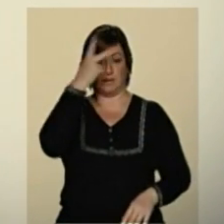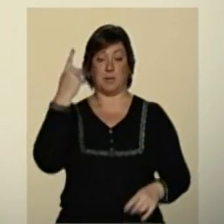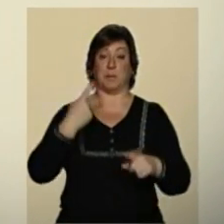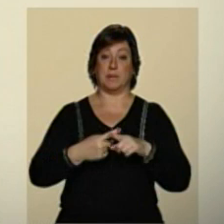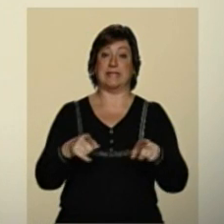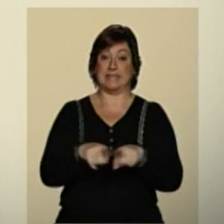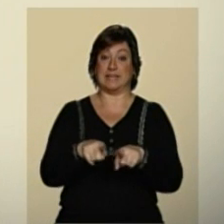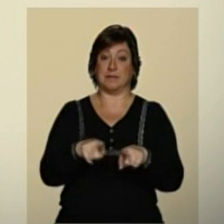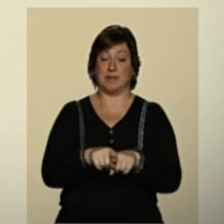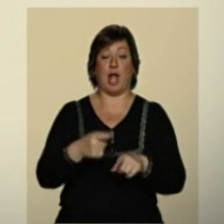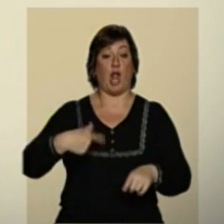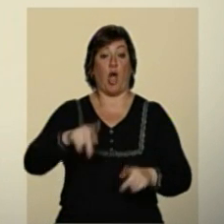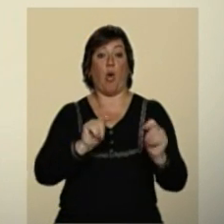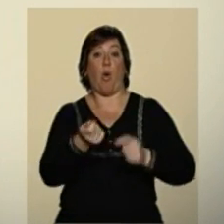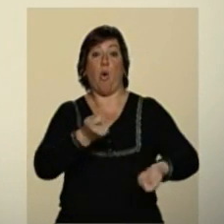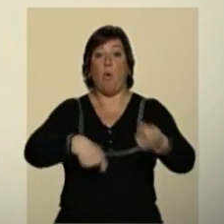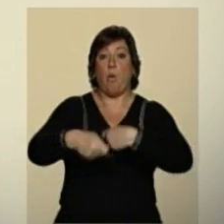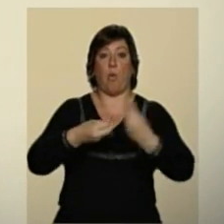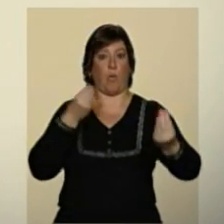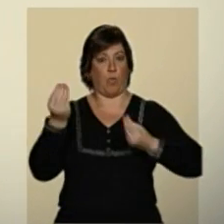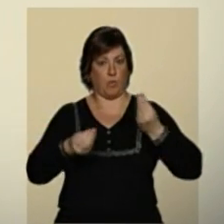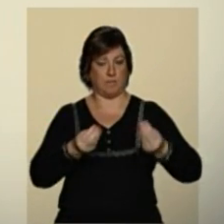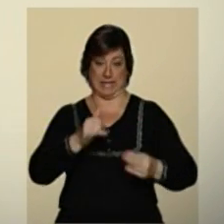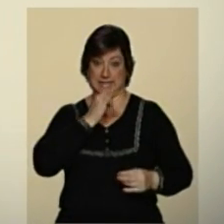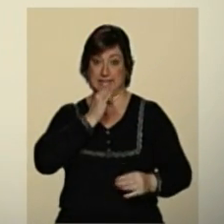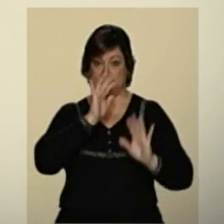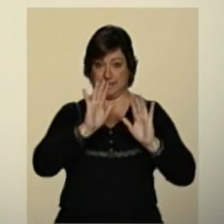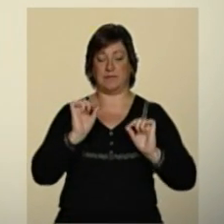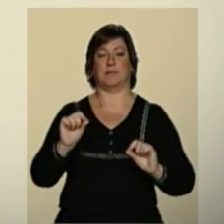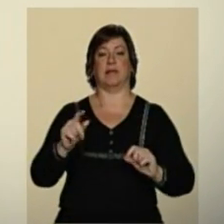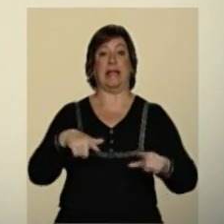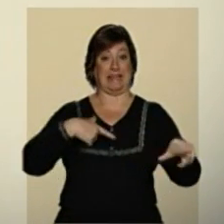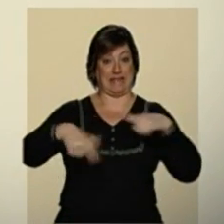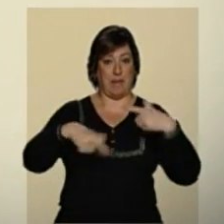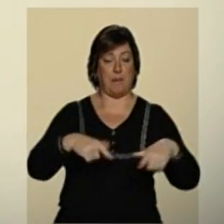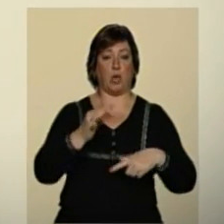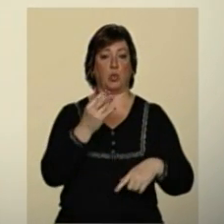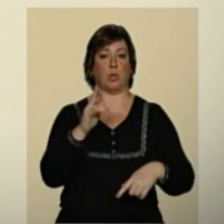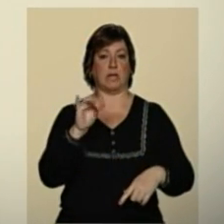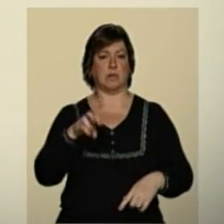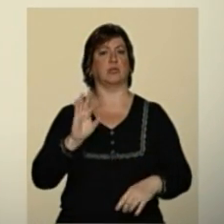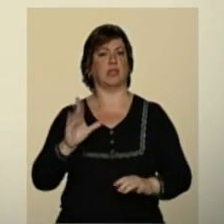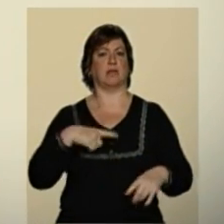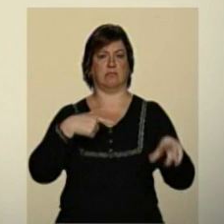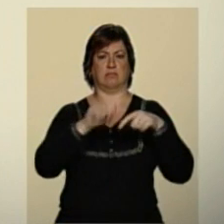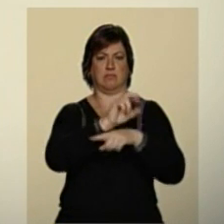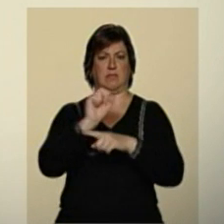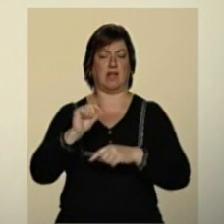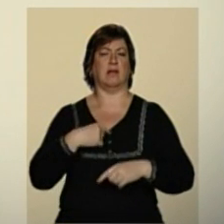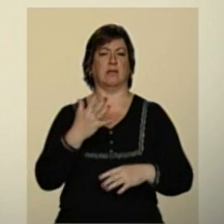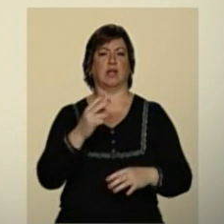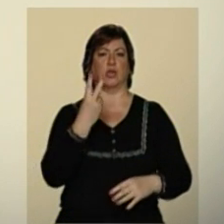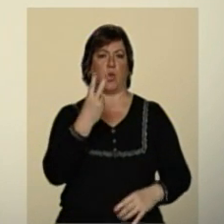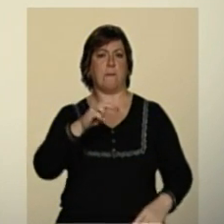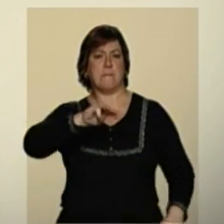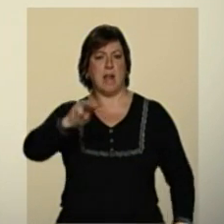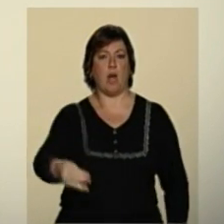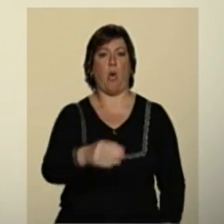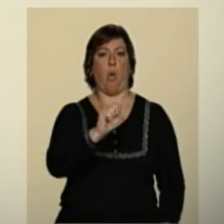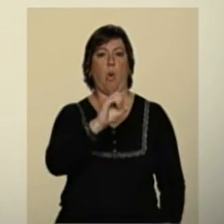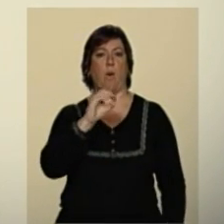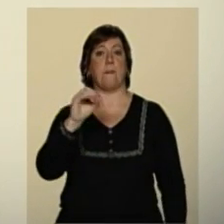Luciano pra nossa economia para você ter uma ideia atividade turística já emprega hoje cerca de 2 milhões e